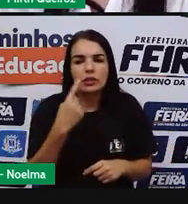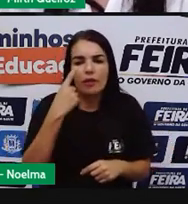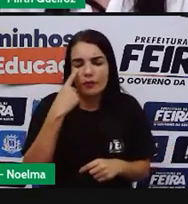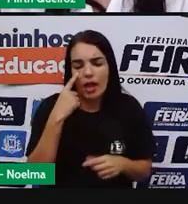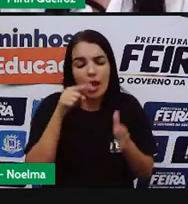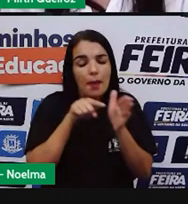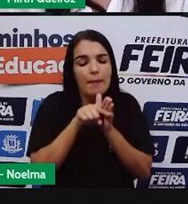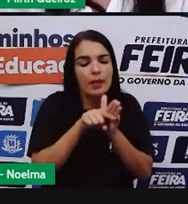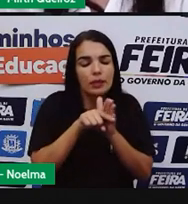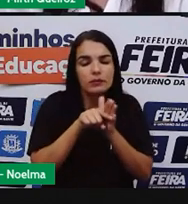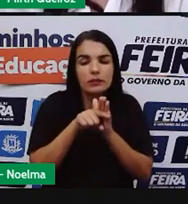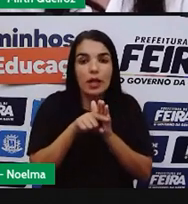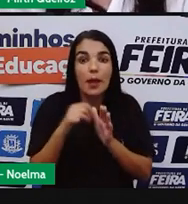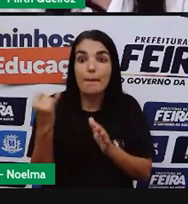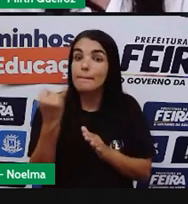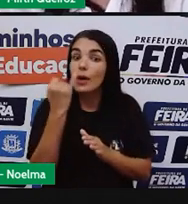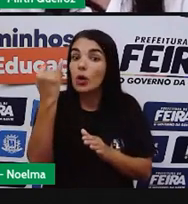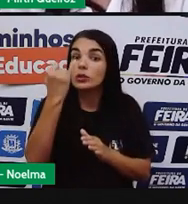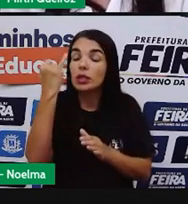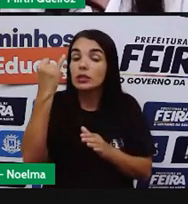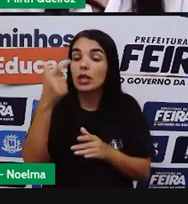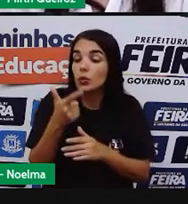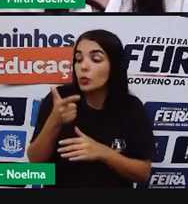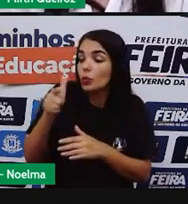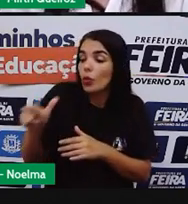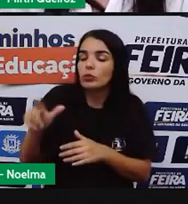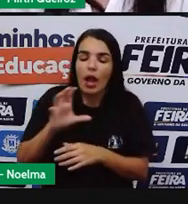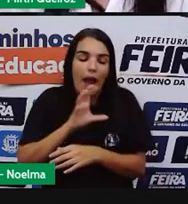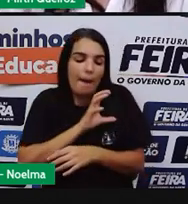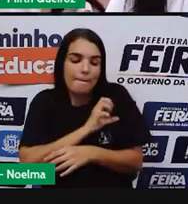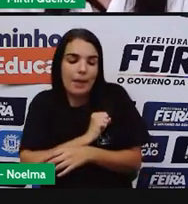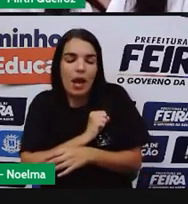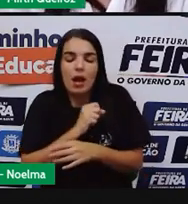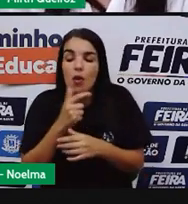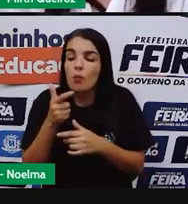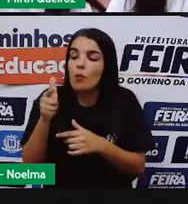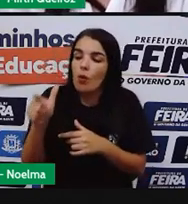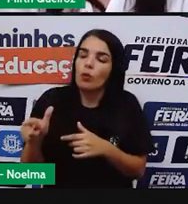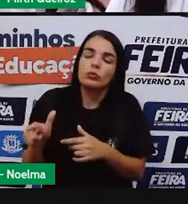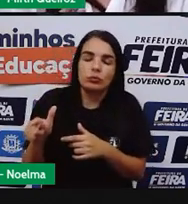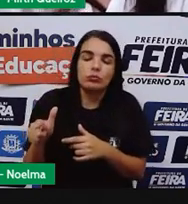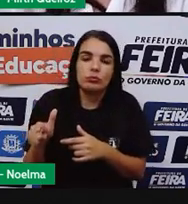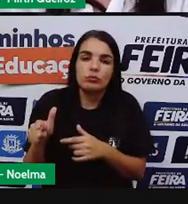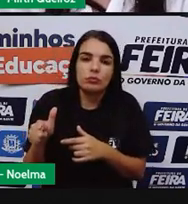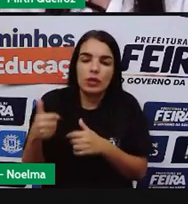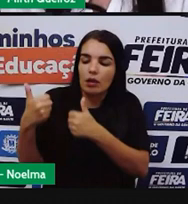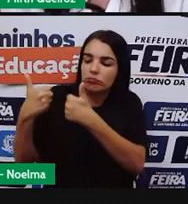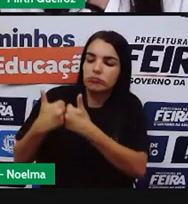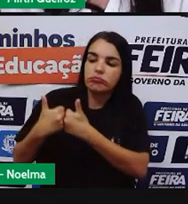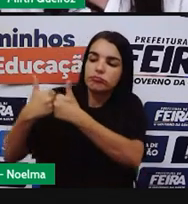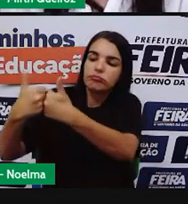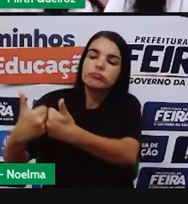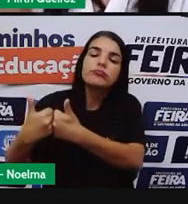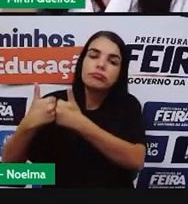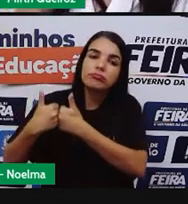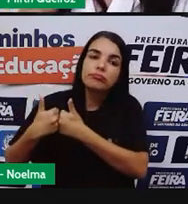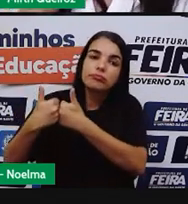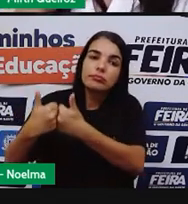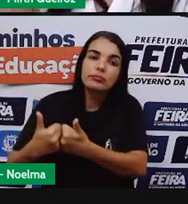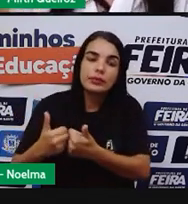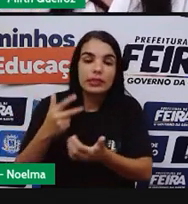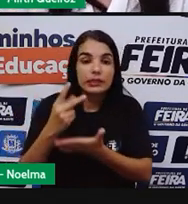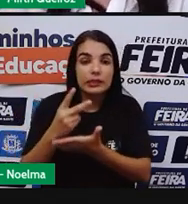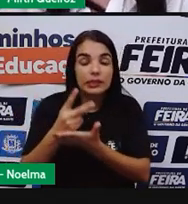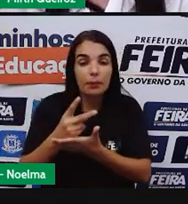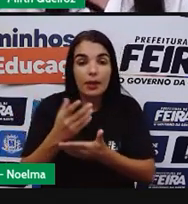a importância do próximo, do cuidar do próximo, né? Uma vez que não é só cuidar de mim. Quando eu cuido de mim, eu estou cuidando do próximo também. Se eu não cuido de